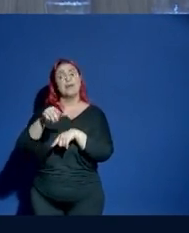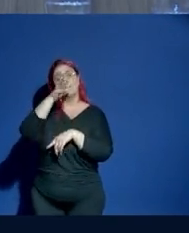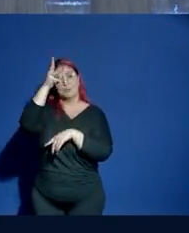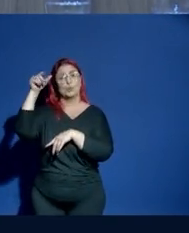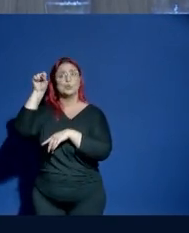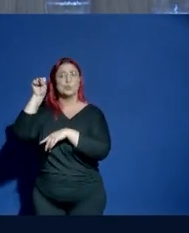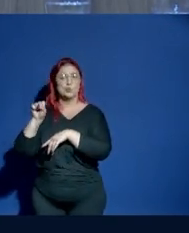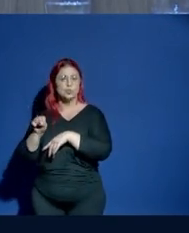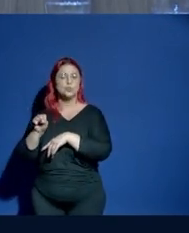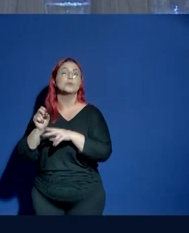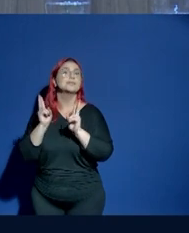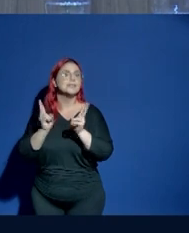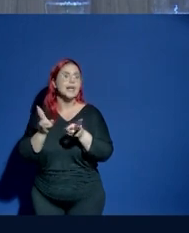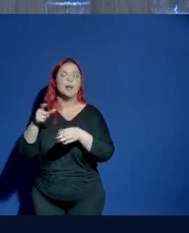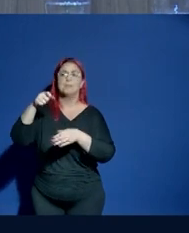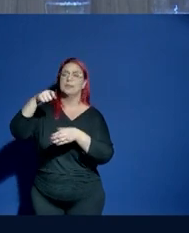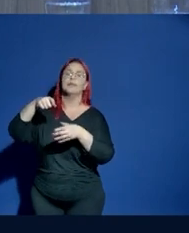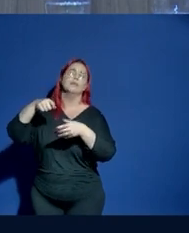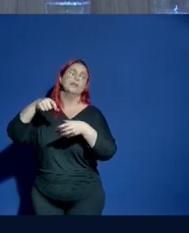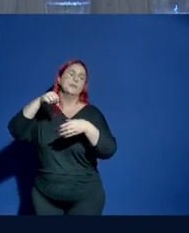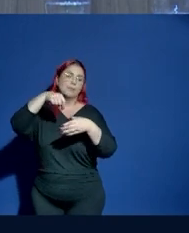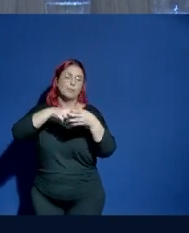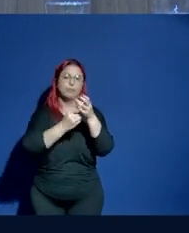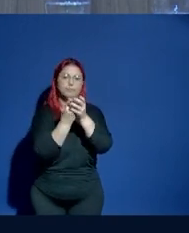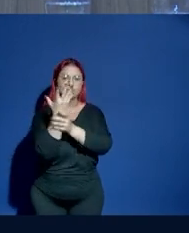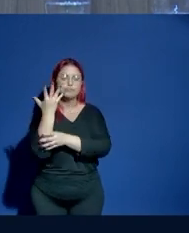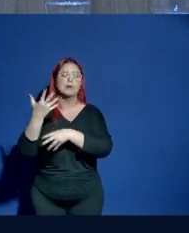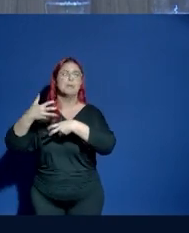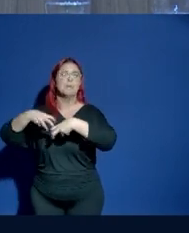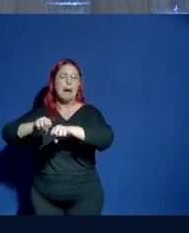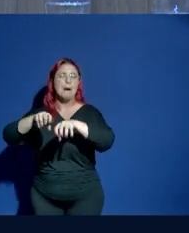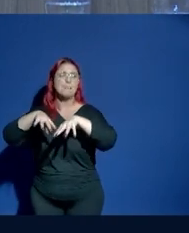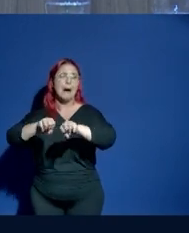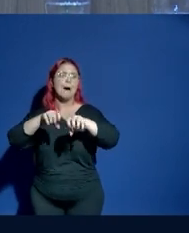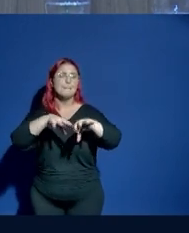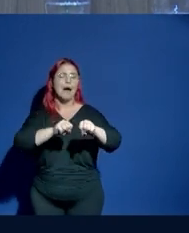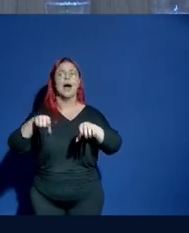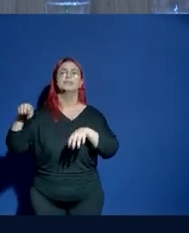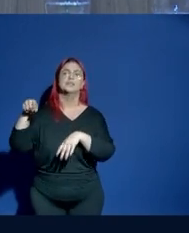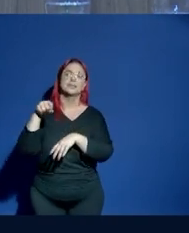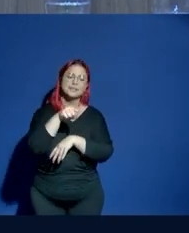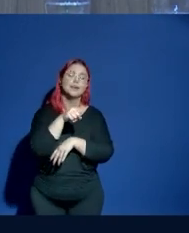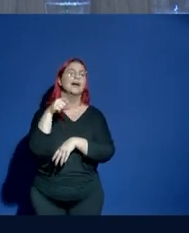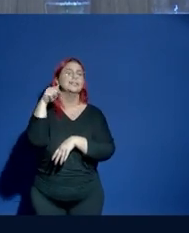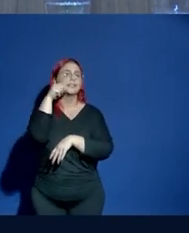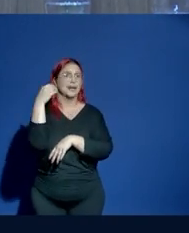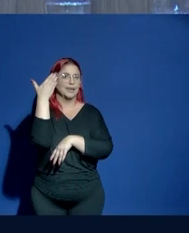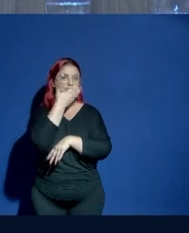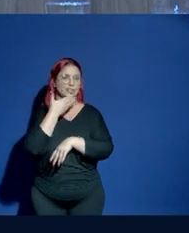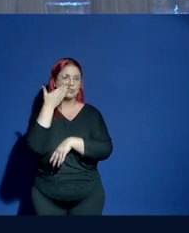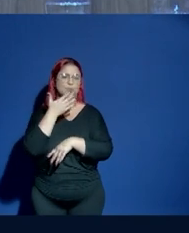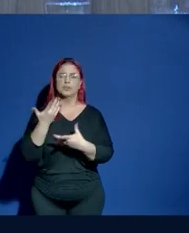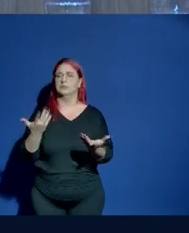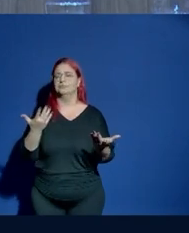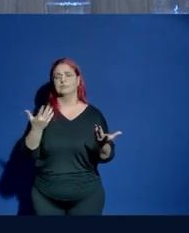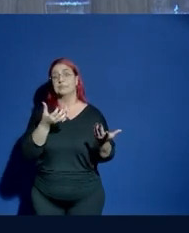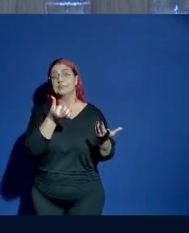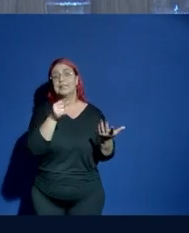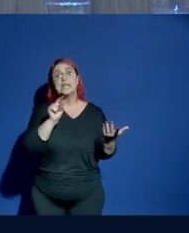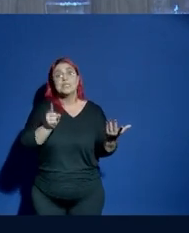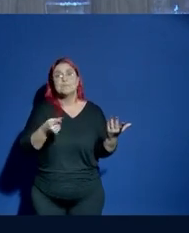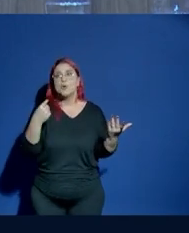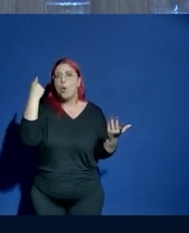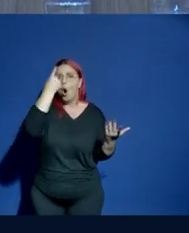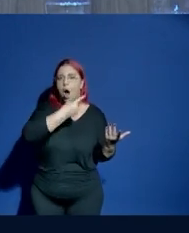safra contínua a gente morre cana o ano inteiro do Mato Grosso do Sul temos lá quase 6 mil horas de de